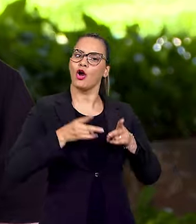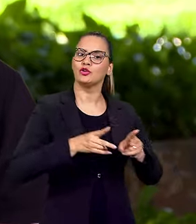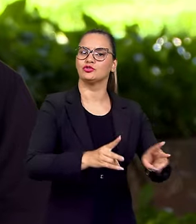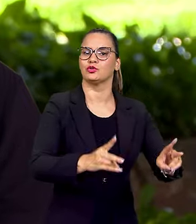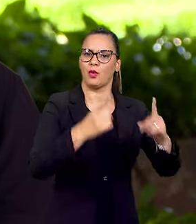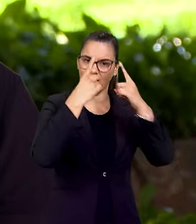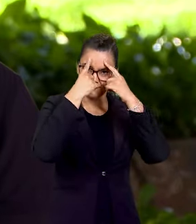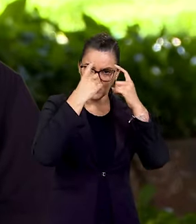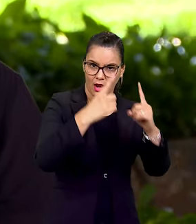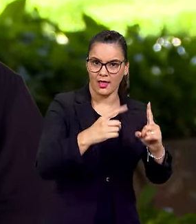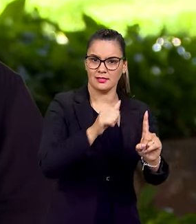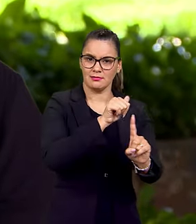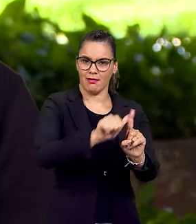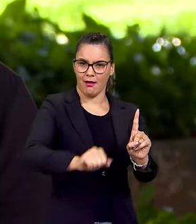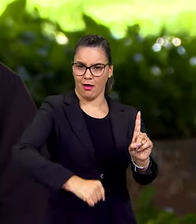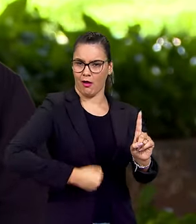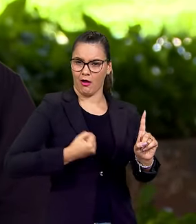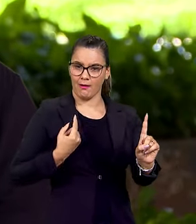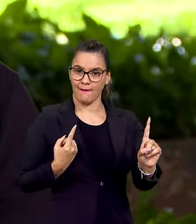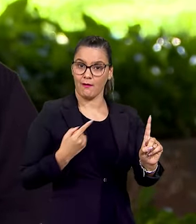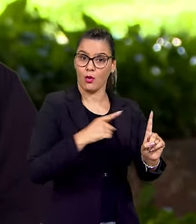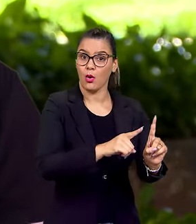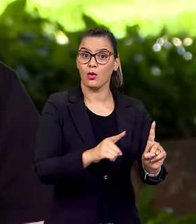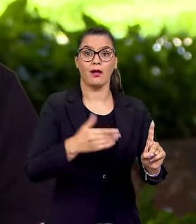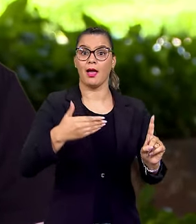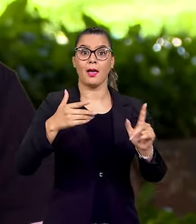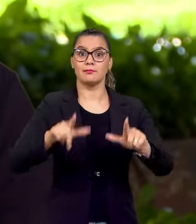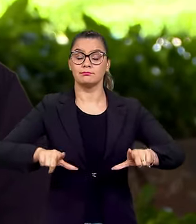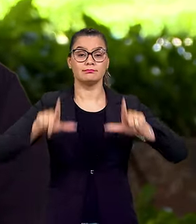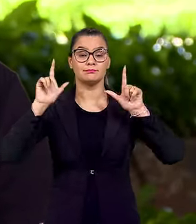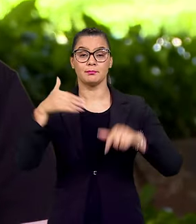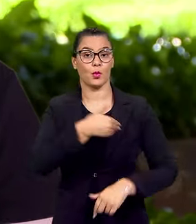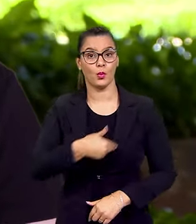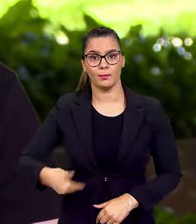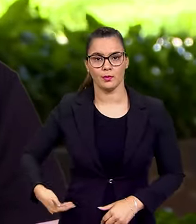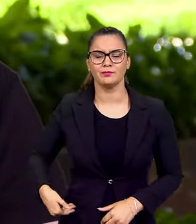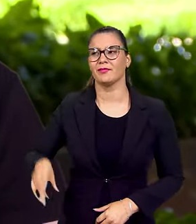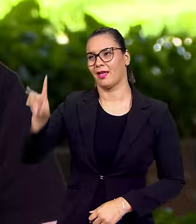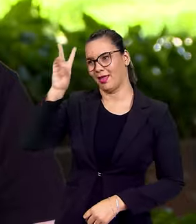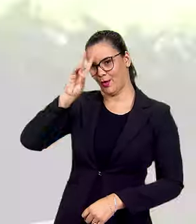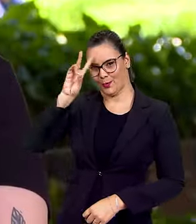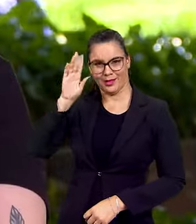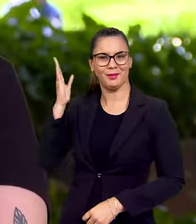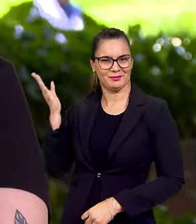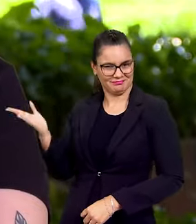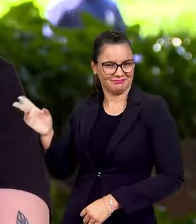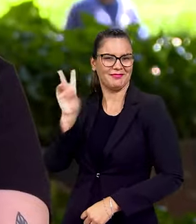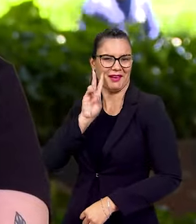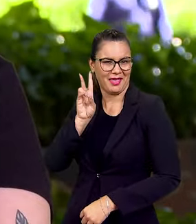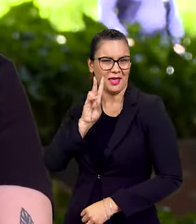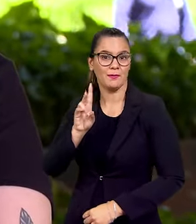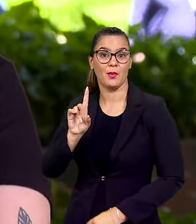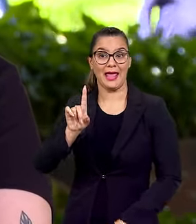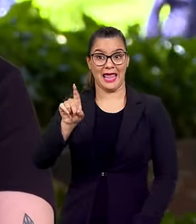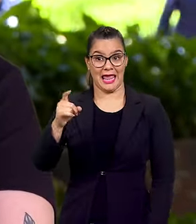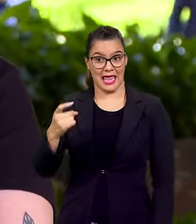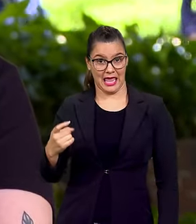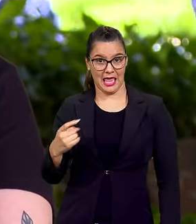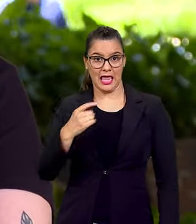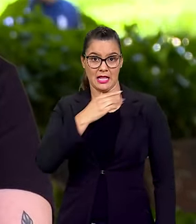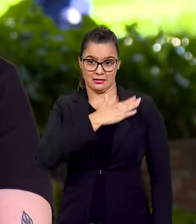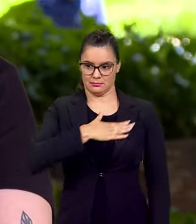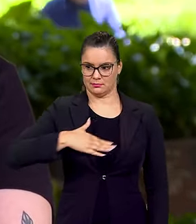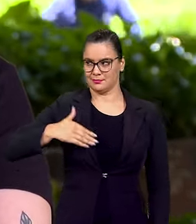serem violentos, em serem misóginos. Então há uma validação pública dessas ações. Eu lembro dessa cena e o quanto